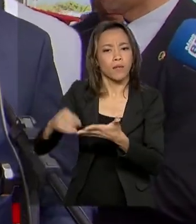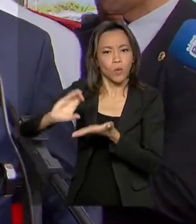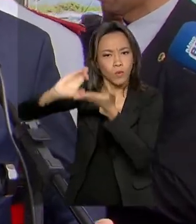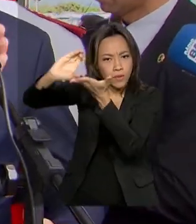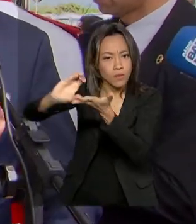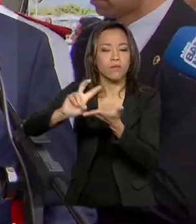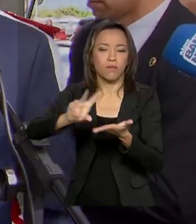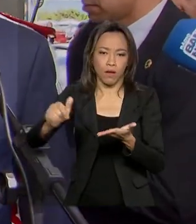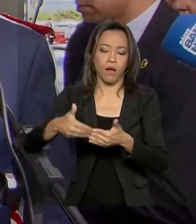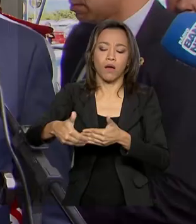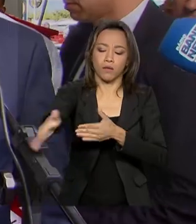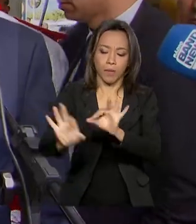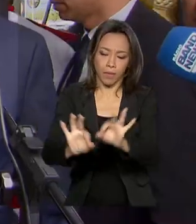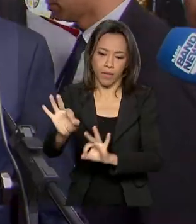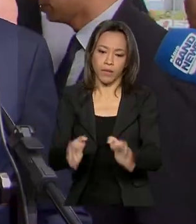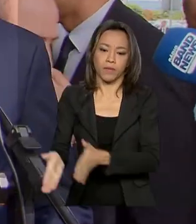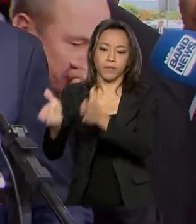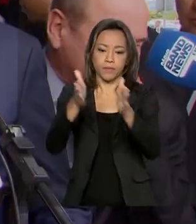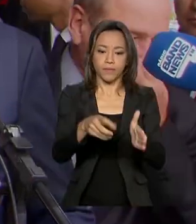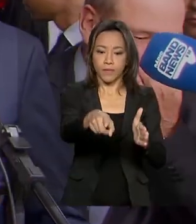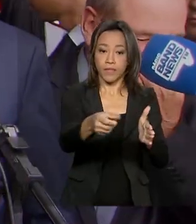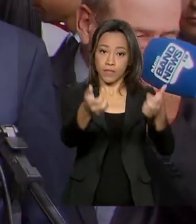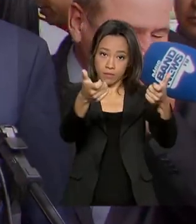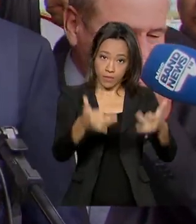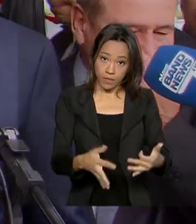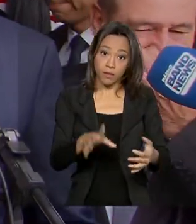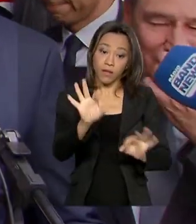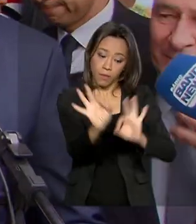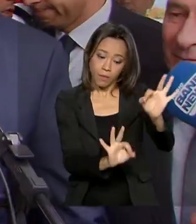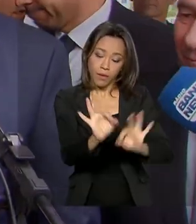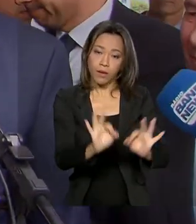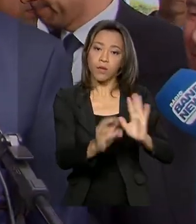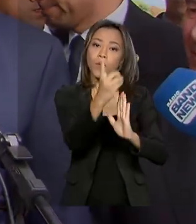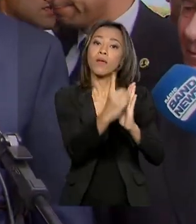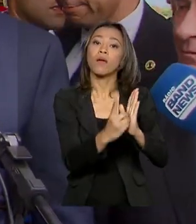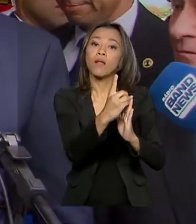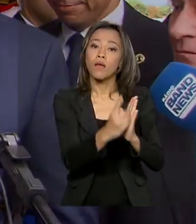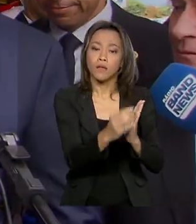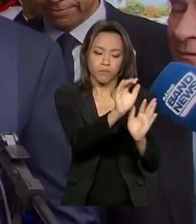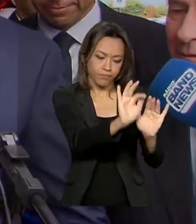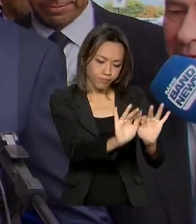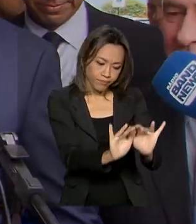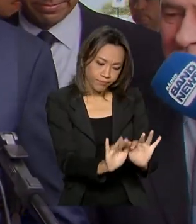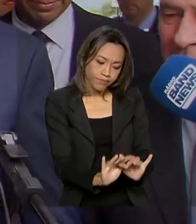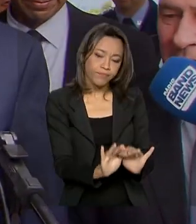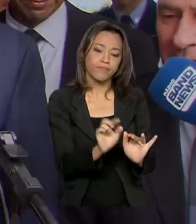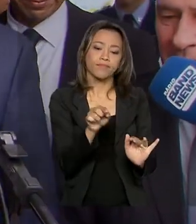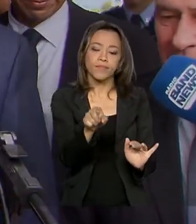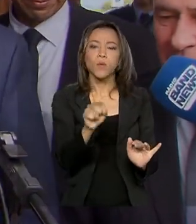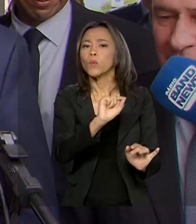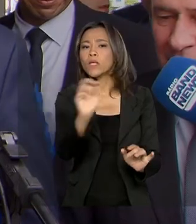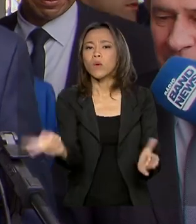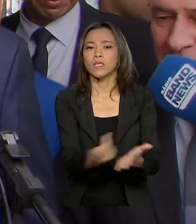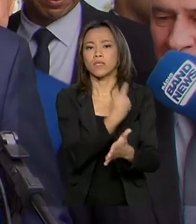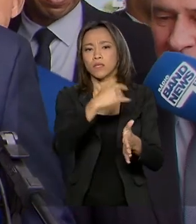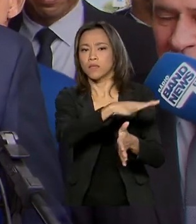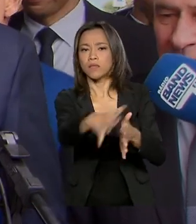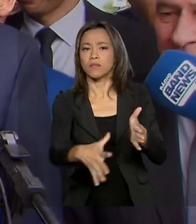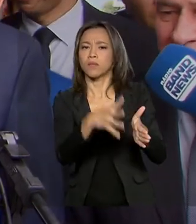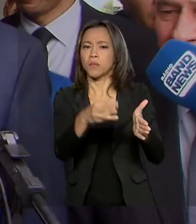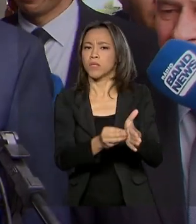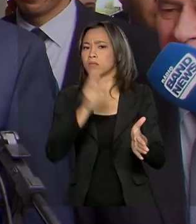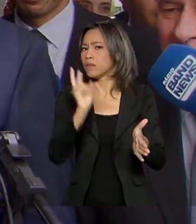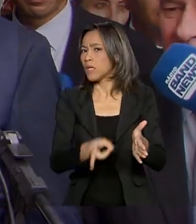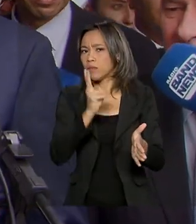ultimado o decreto daquele Conselho da Amazônia, para a gente se antecipar aos problemas que todo ano